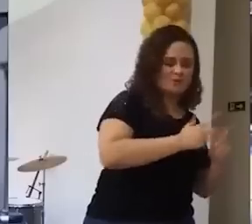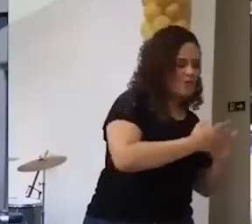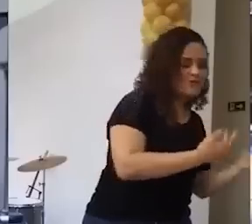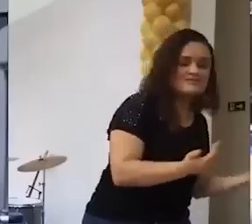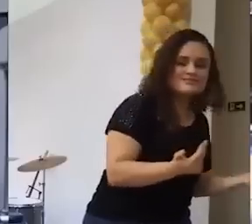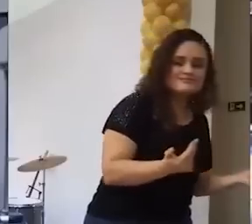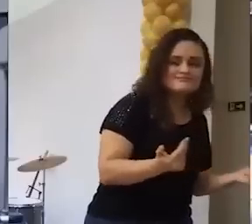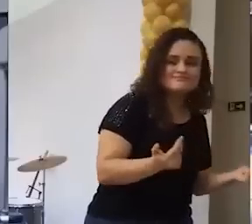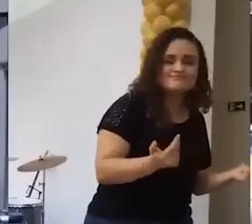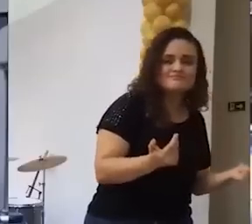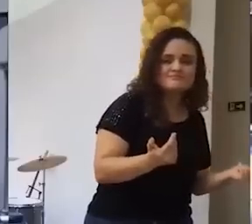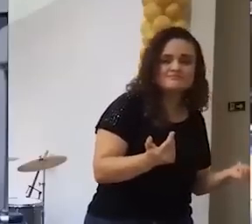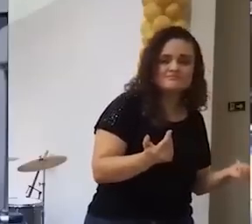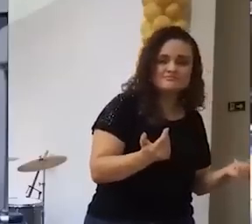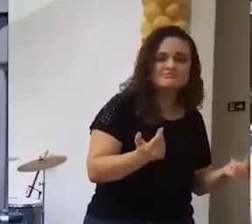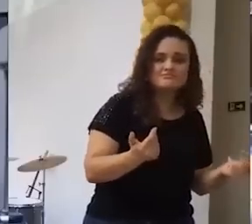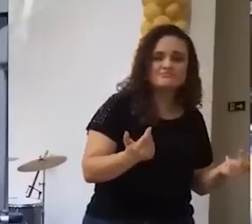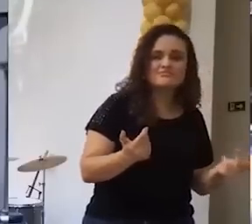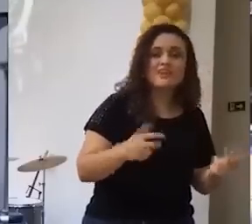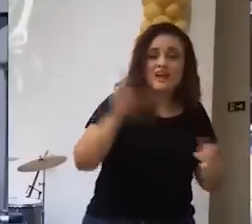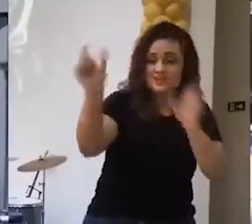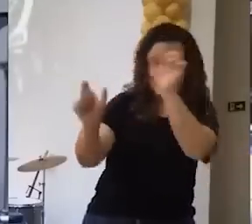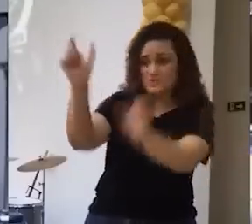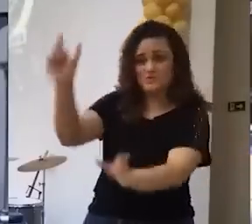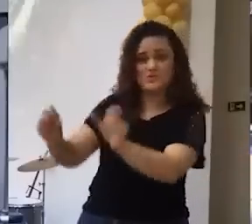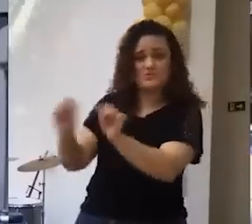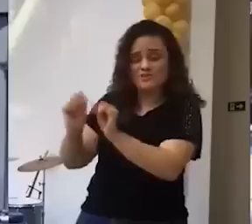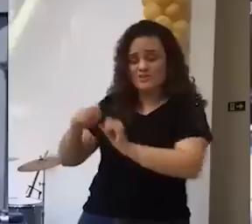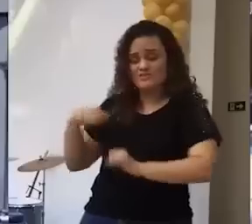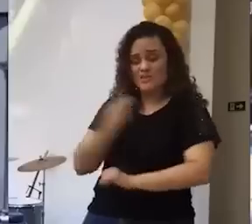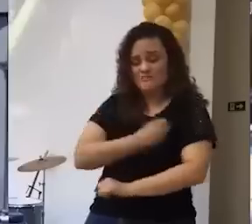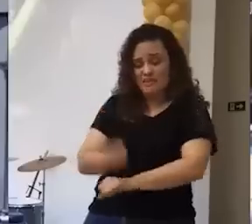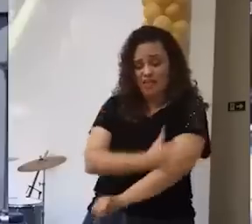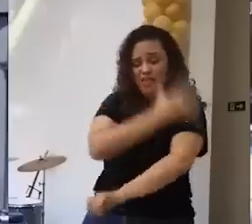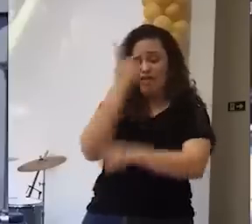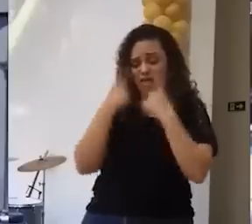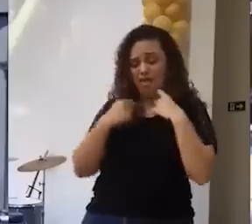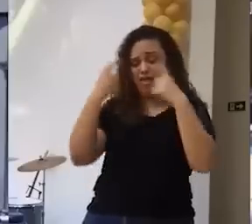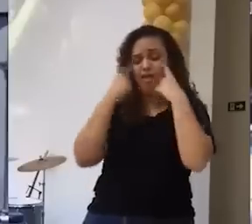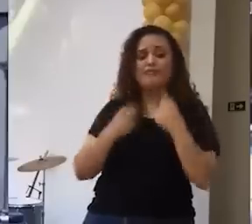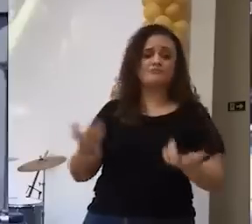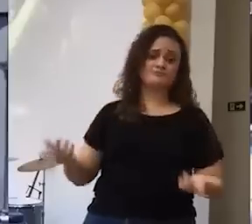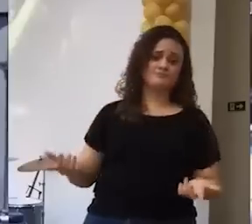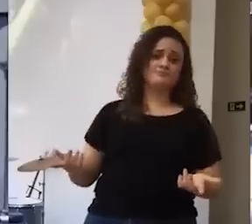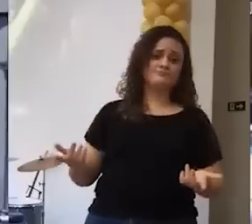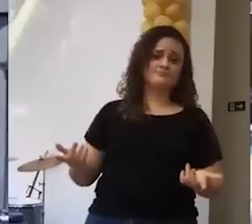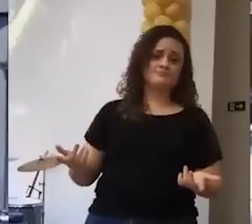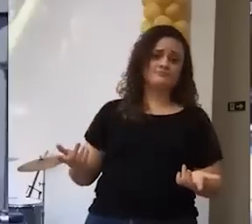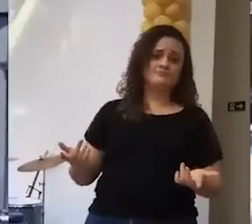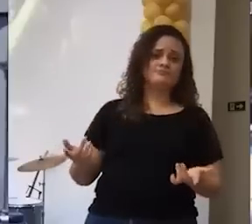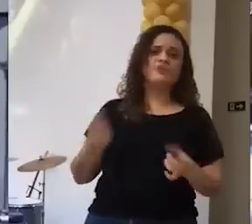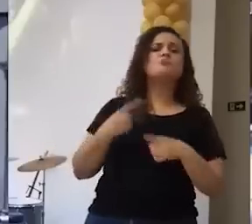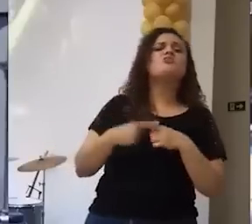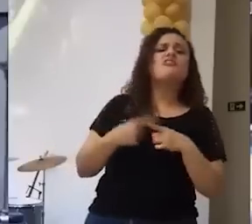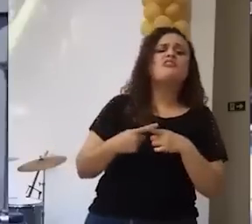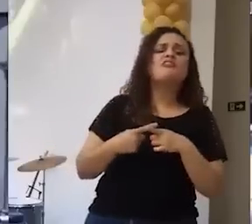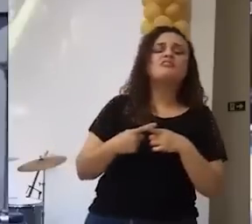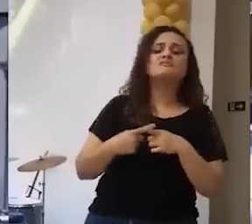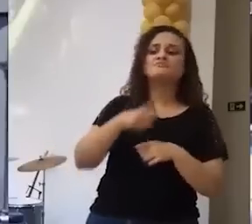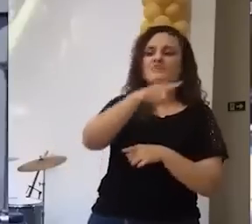chorar mais do que as circunstâncias. Sabem por quê? Porque as pessoas nos